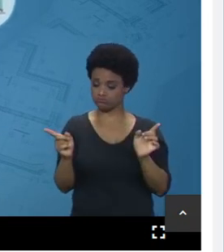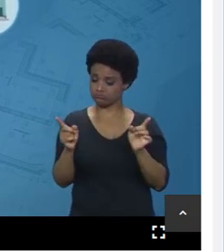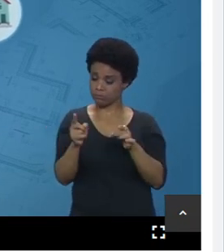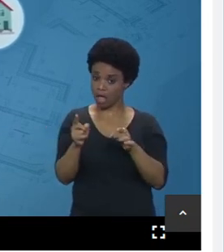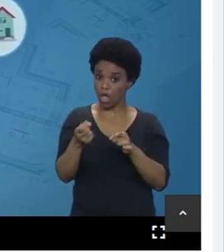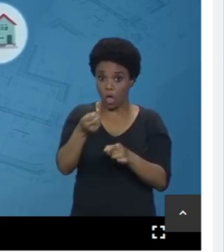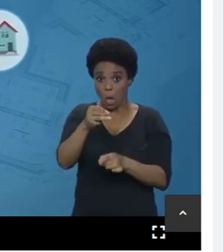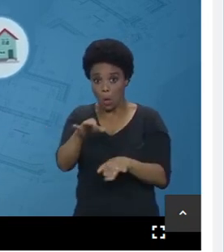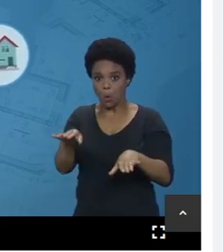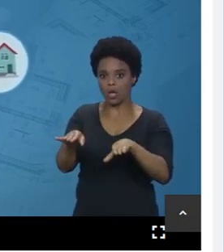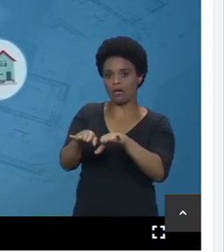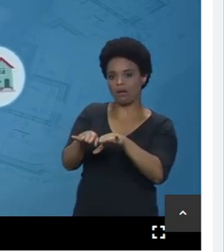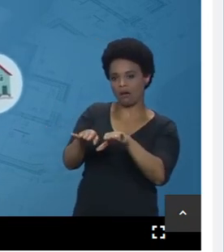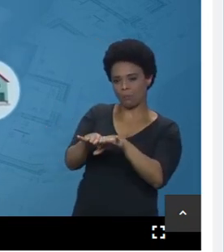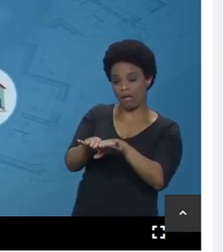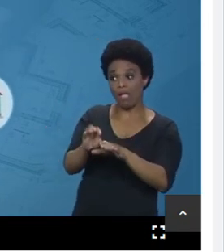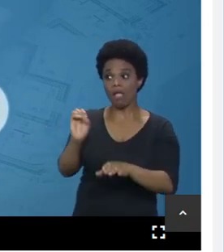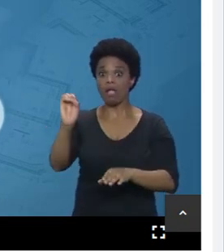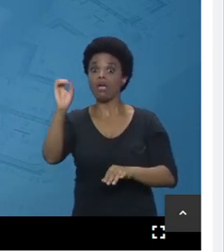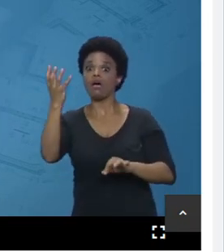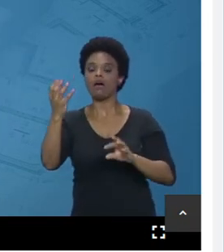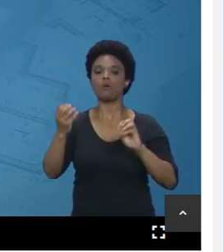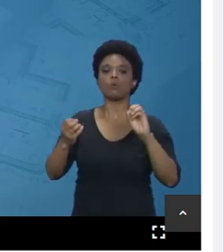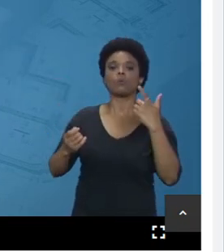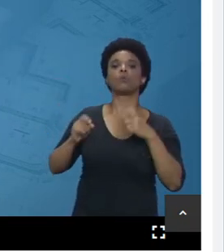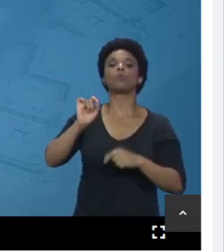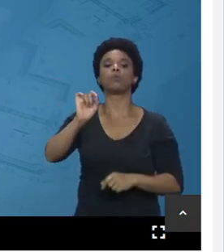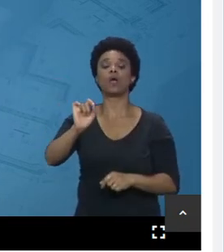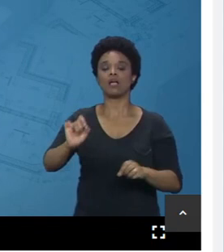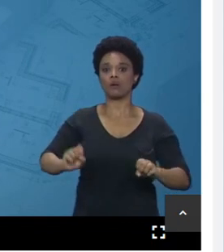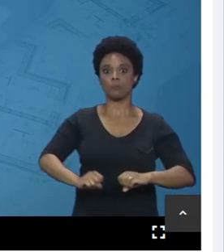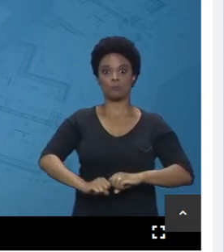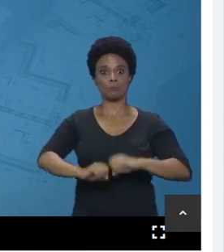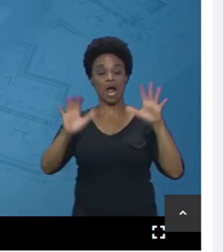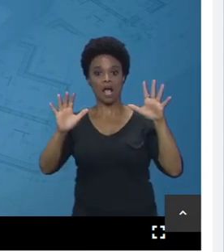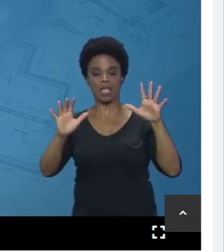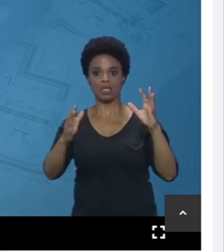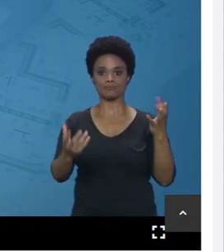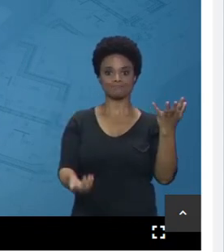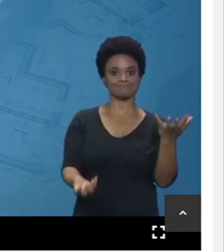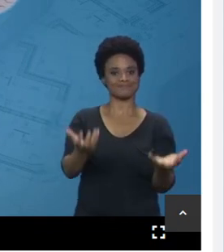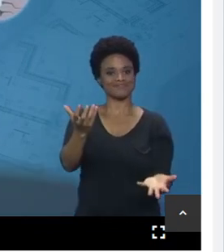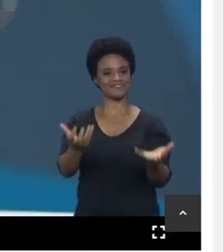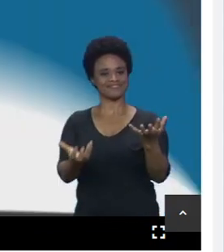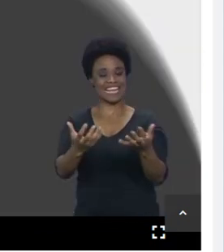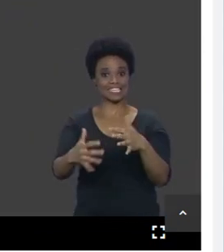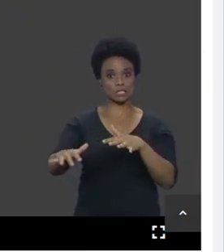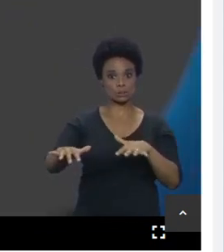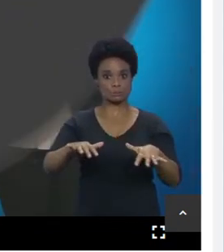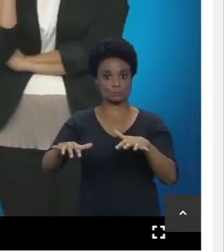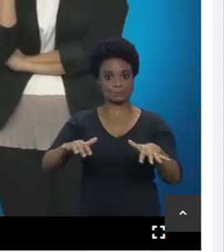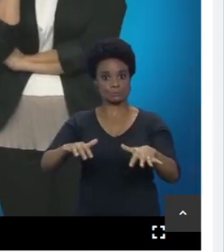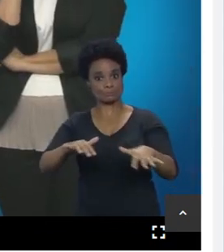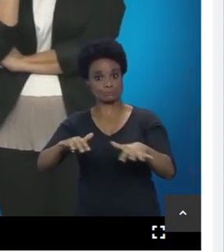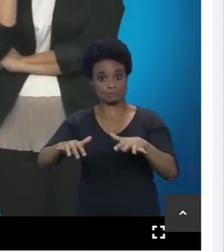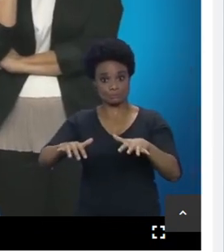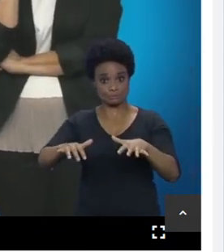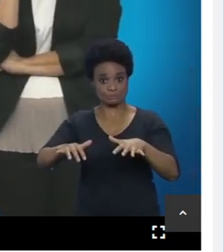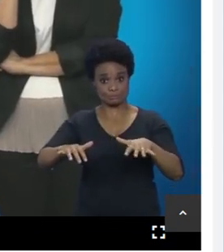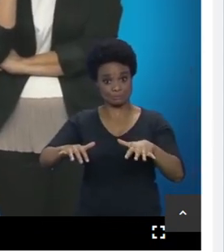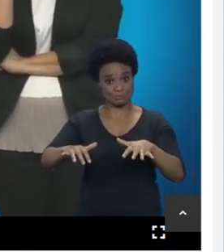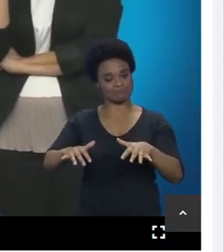baixa probabilidade de ocorrerem, como é o caso das explosões, dos incêndios e dos terremotos. Estava